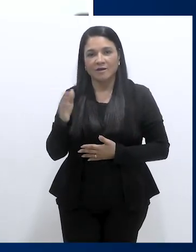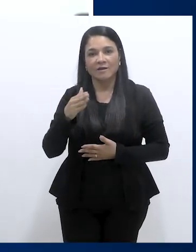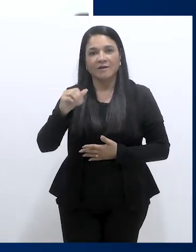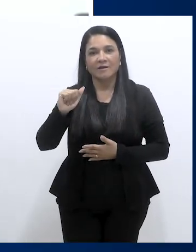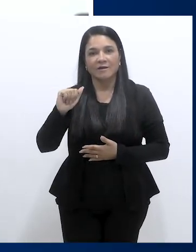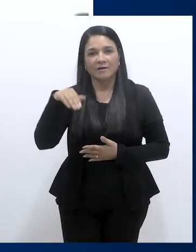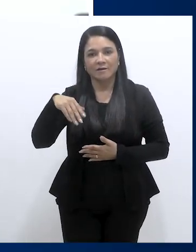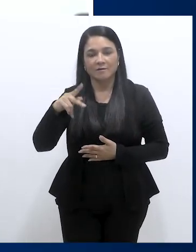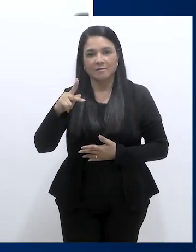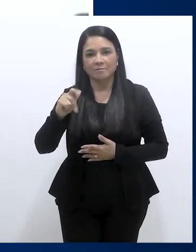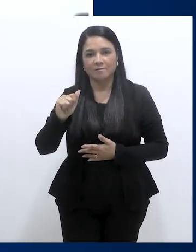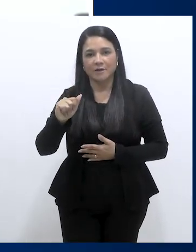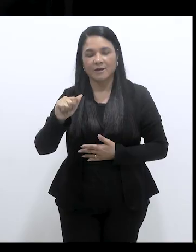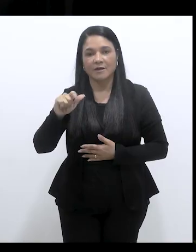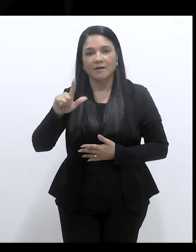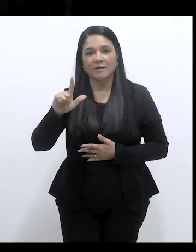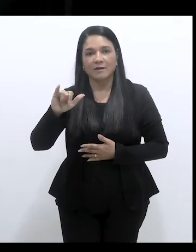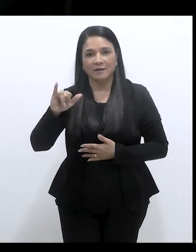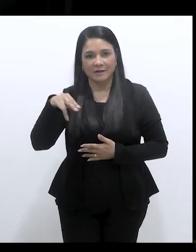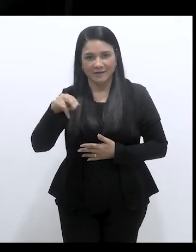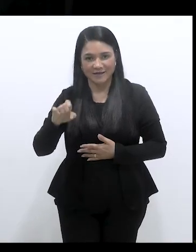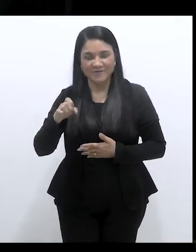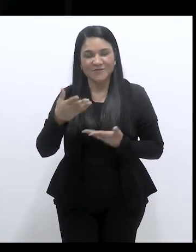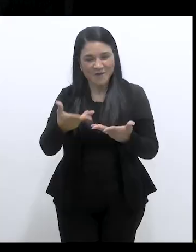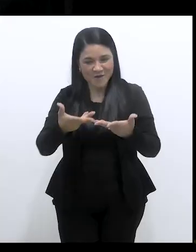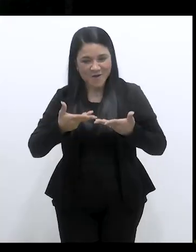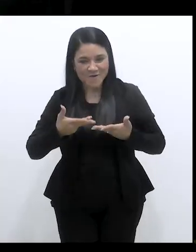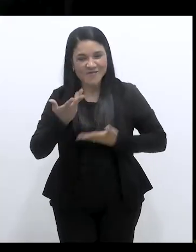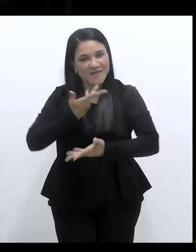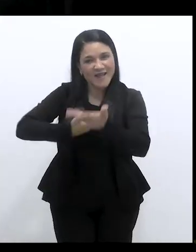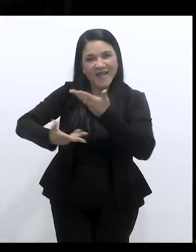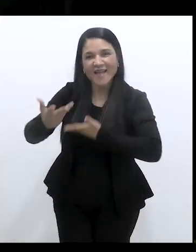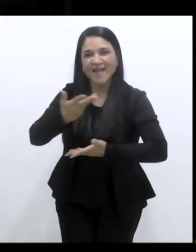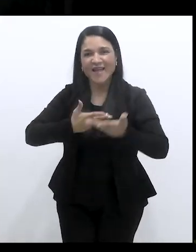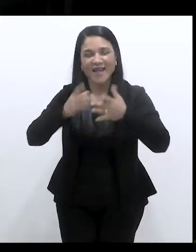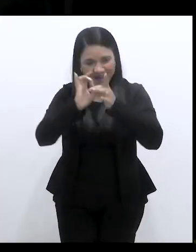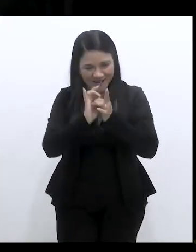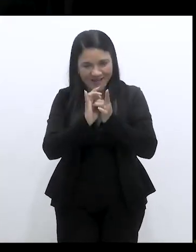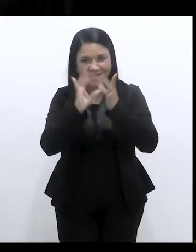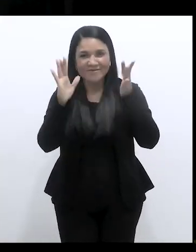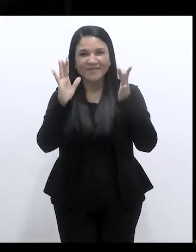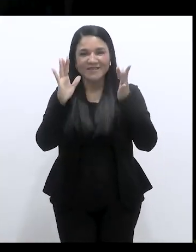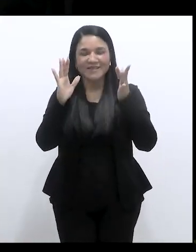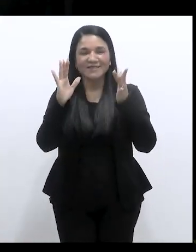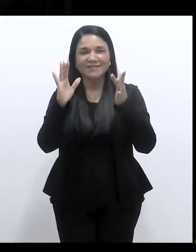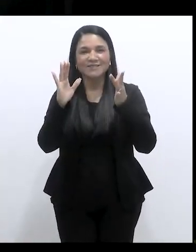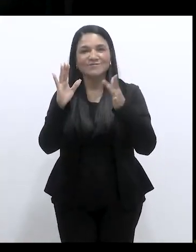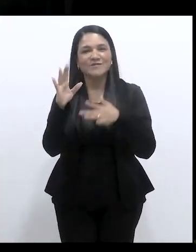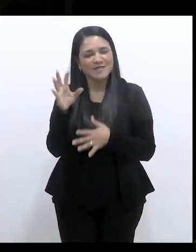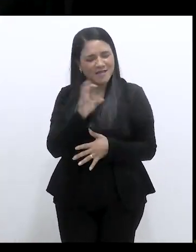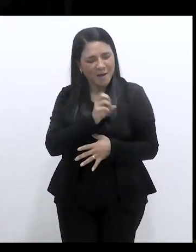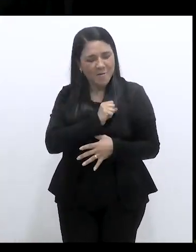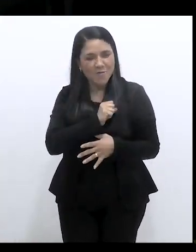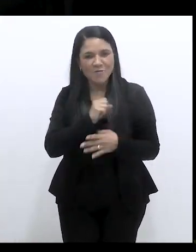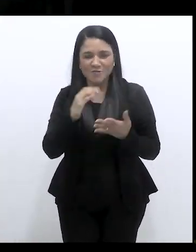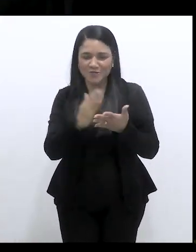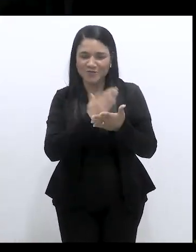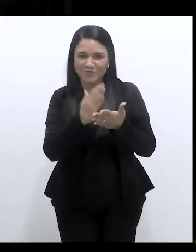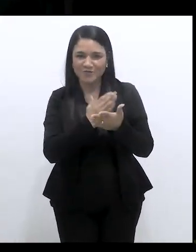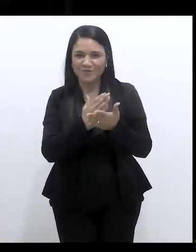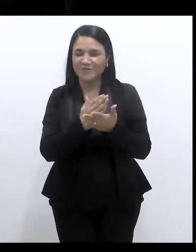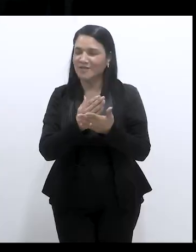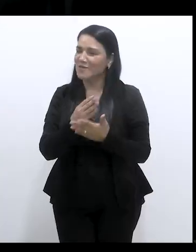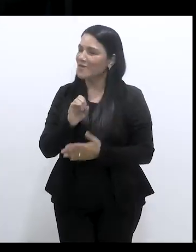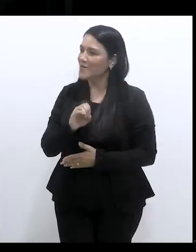a voz que nos convida a entrar nesse círculo de amizade, liberdade e paixão pelos livros. Olá, Maura,